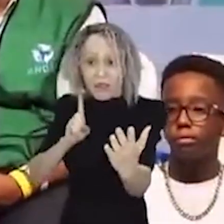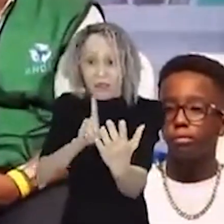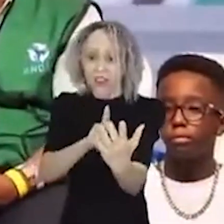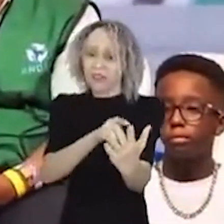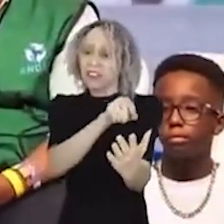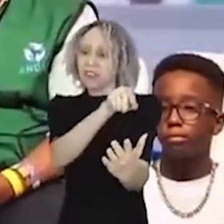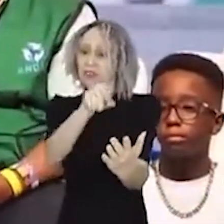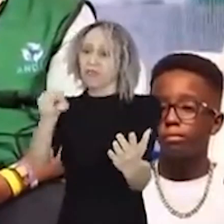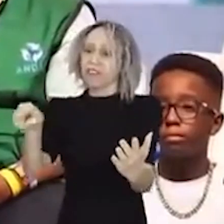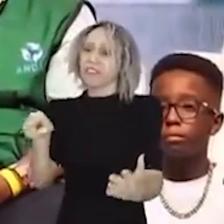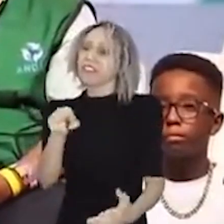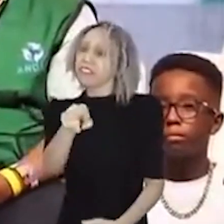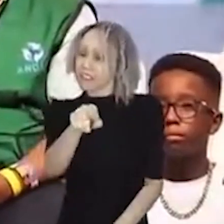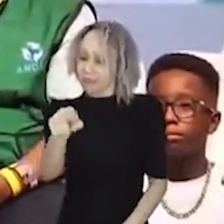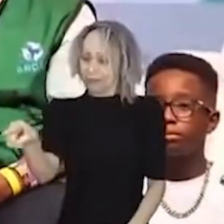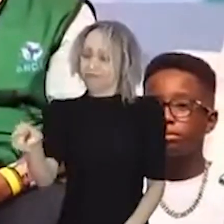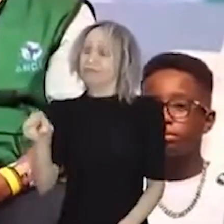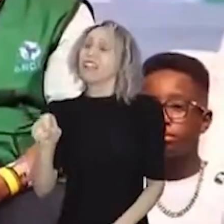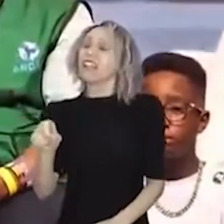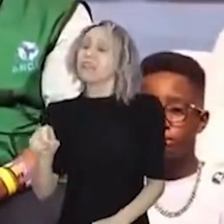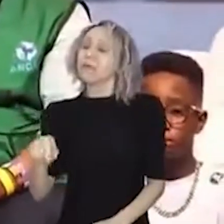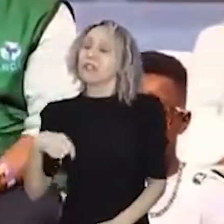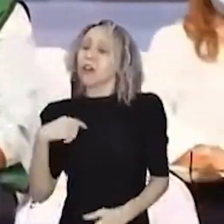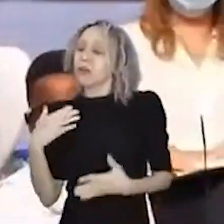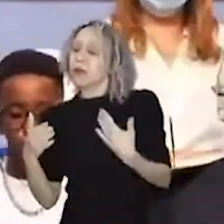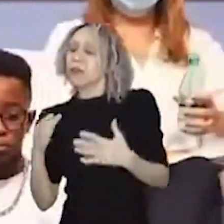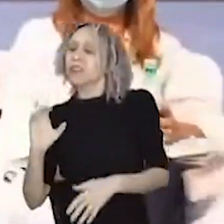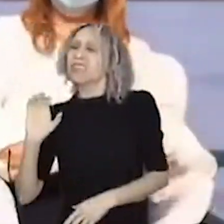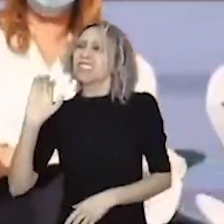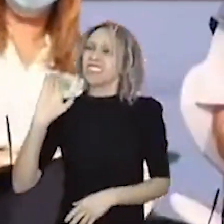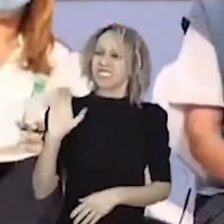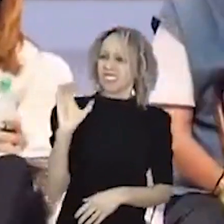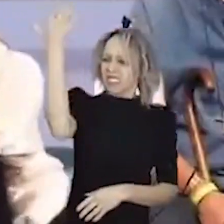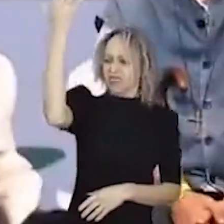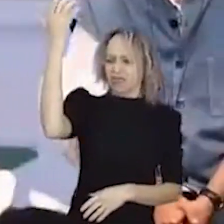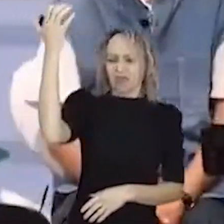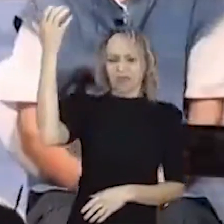definitiva para os moradores de rua e para as pessoas mais humildes desse país.